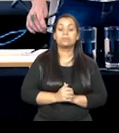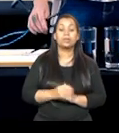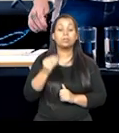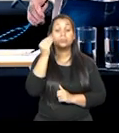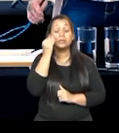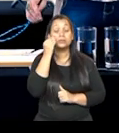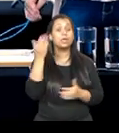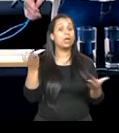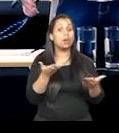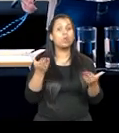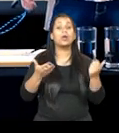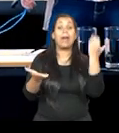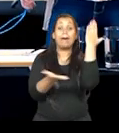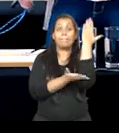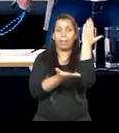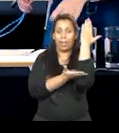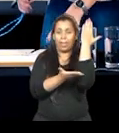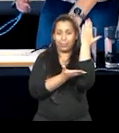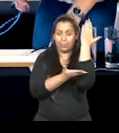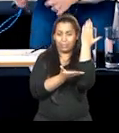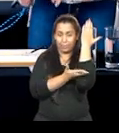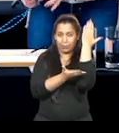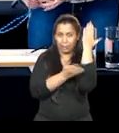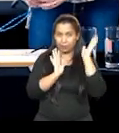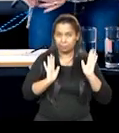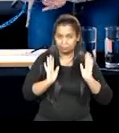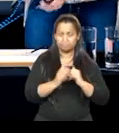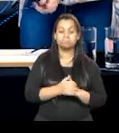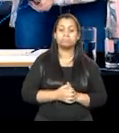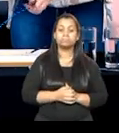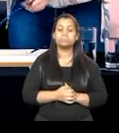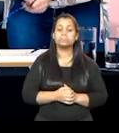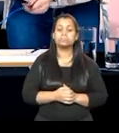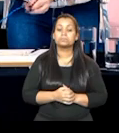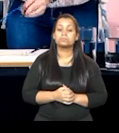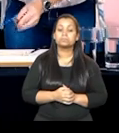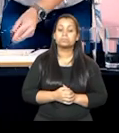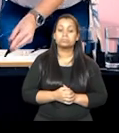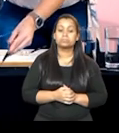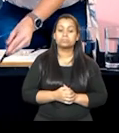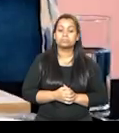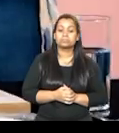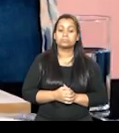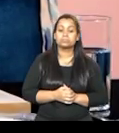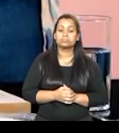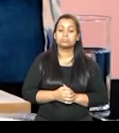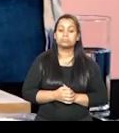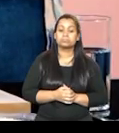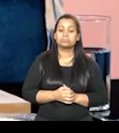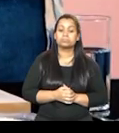testar agora a madeira. Pode ser a madeira do lápis ou a madeira da nossa base. O que vocês acham que vai acontecer?